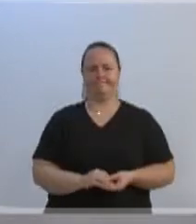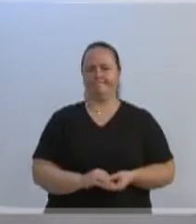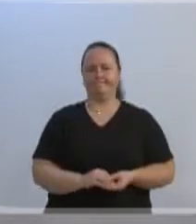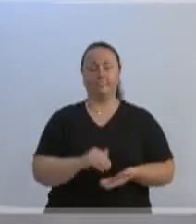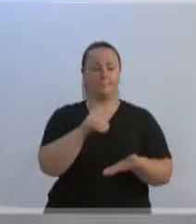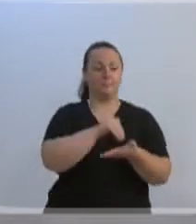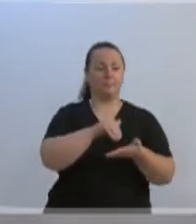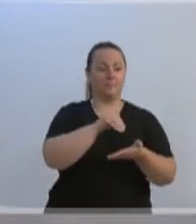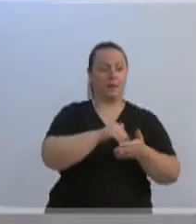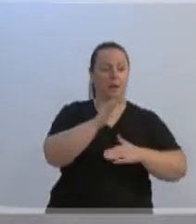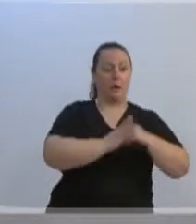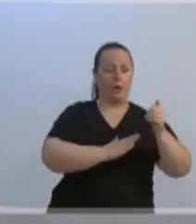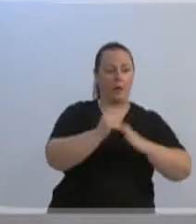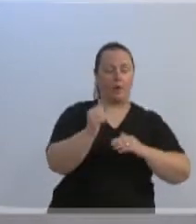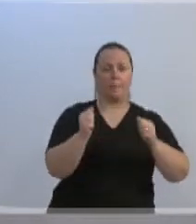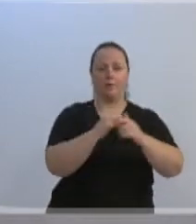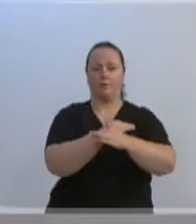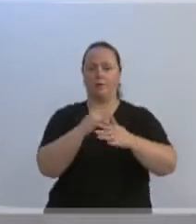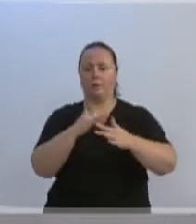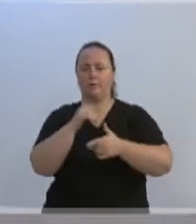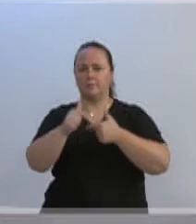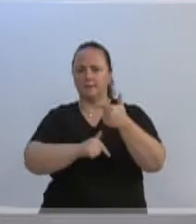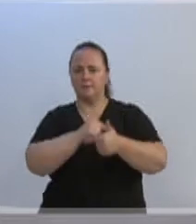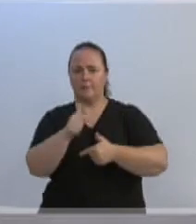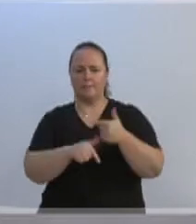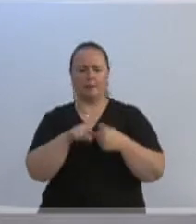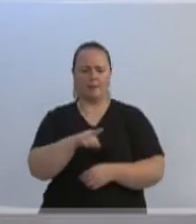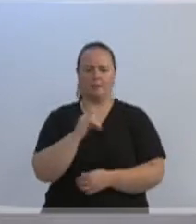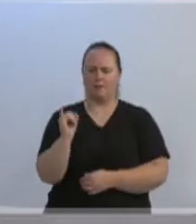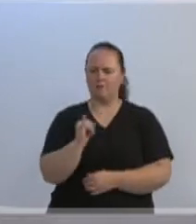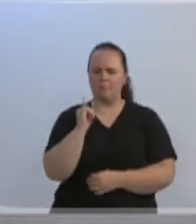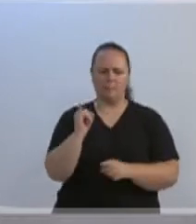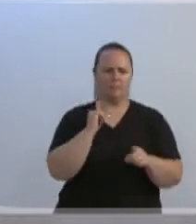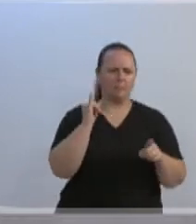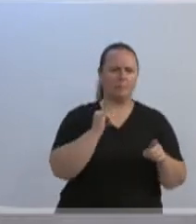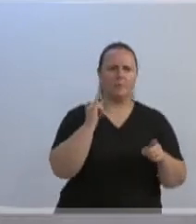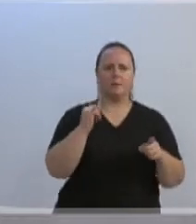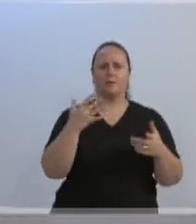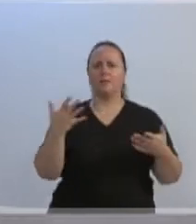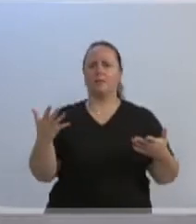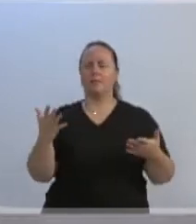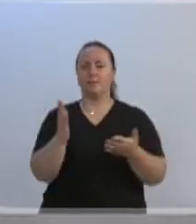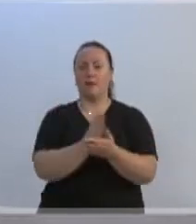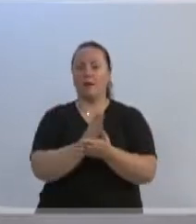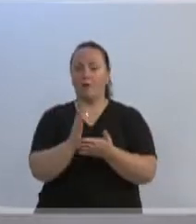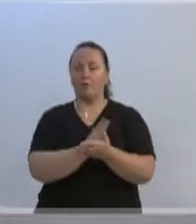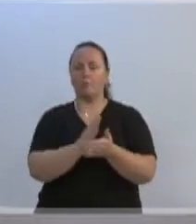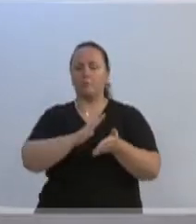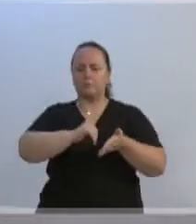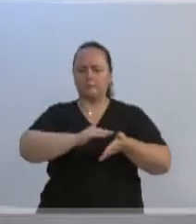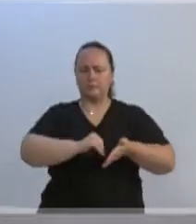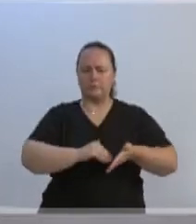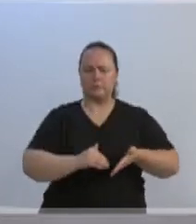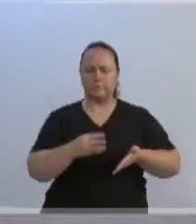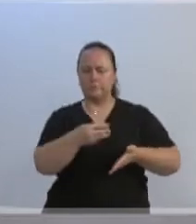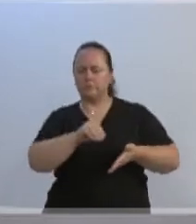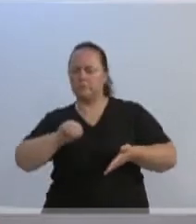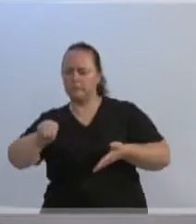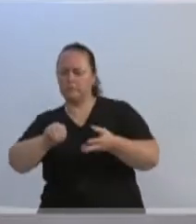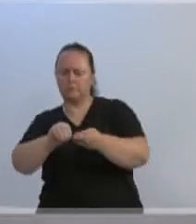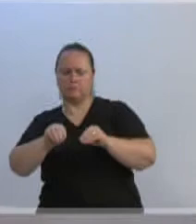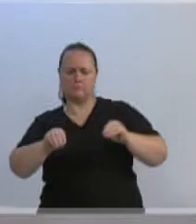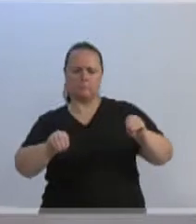serviços urbanos são serviços essenciais e muitas dessas pastas estão tirando de um lugar colocando pra outro